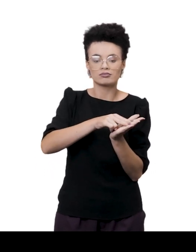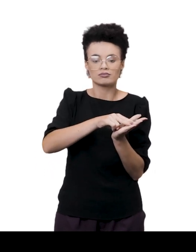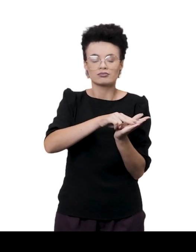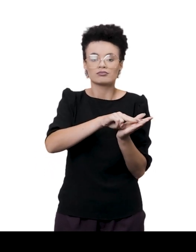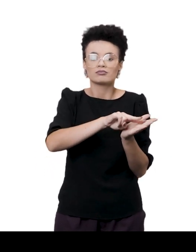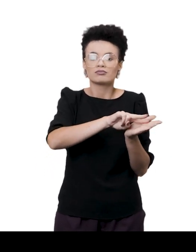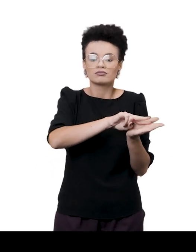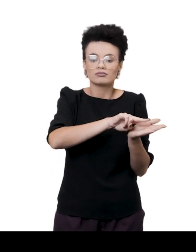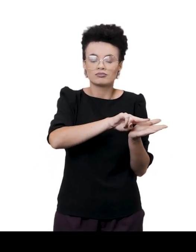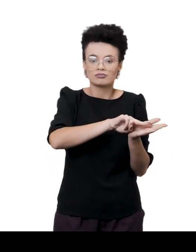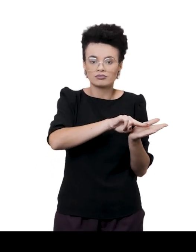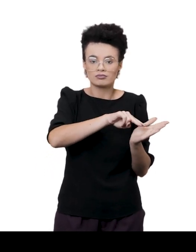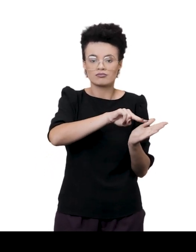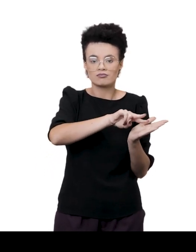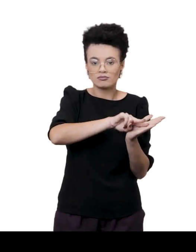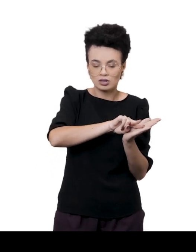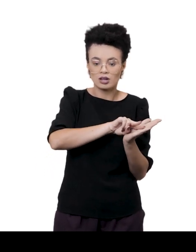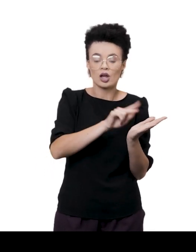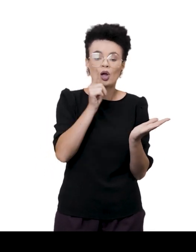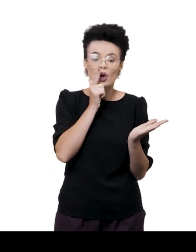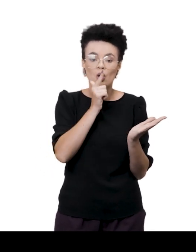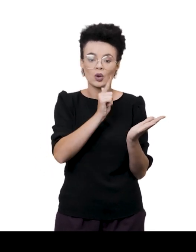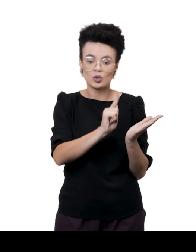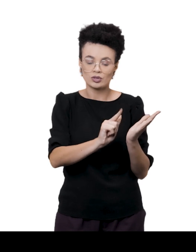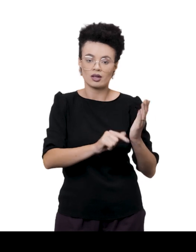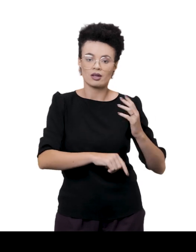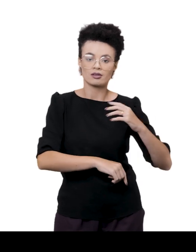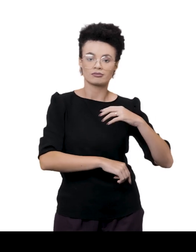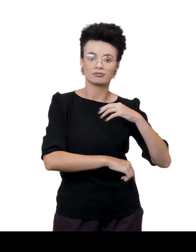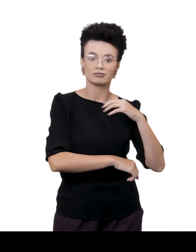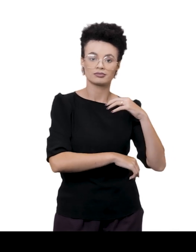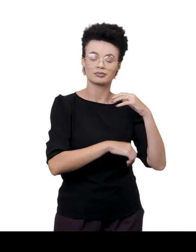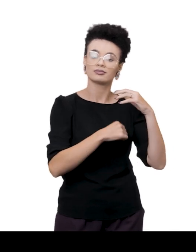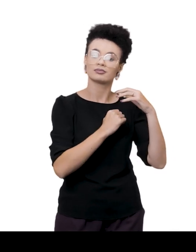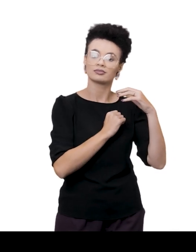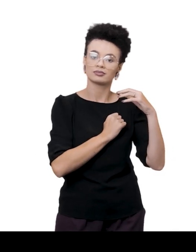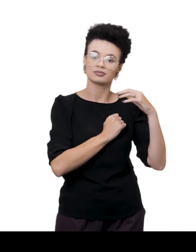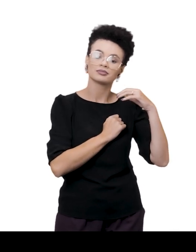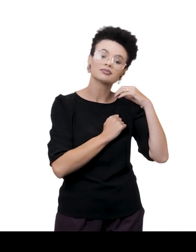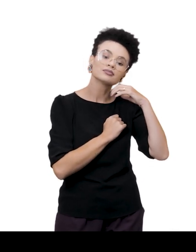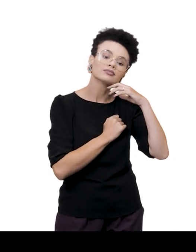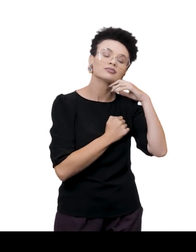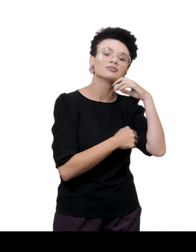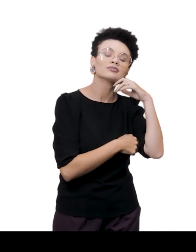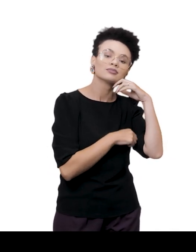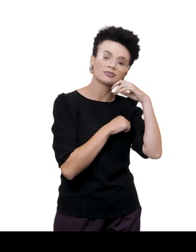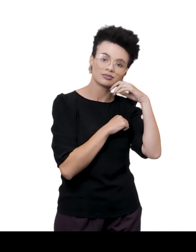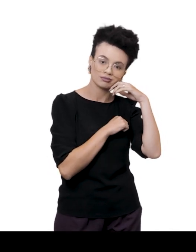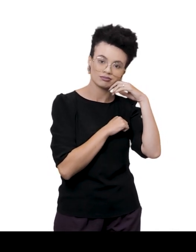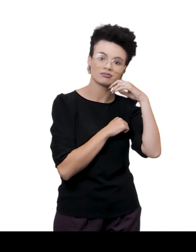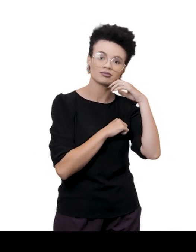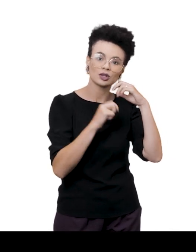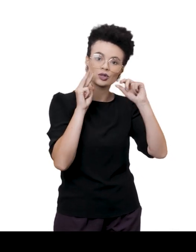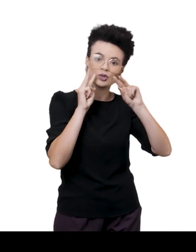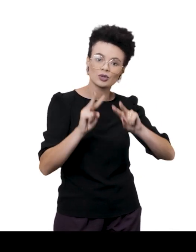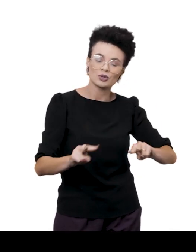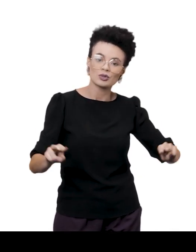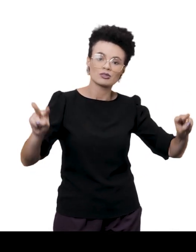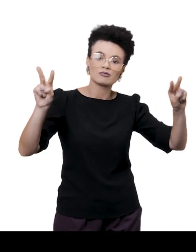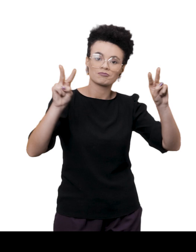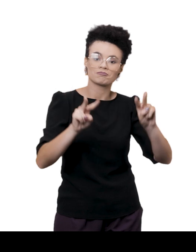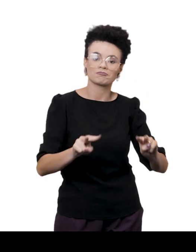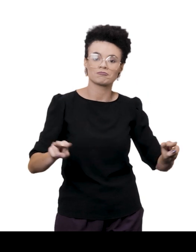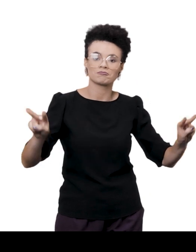para a esquerda. Deitada de lado, apoiada sobre o cotovelo esquerdo e com o braço direito dobrado sob o